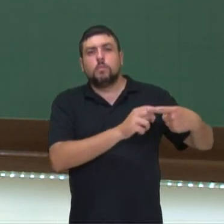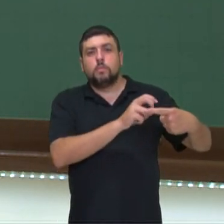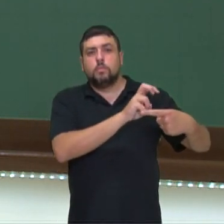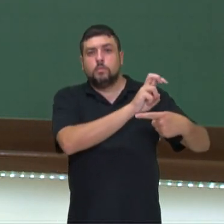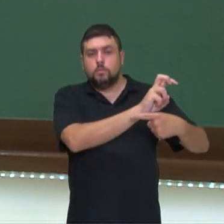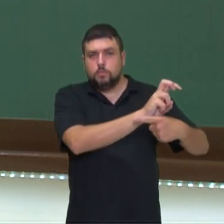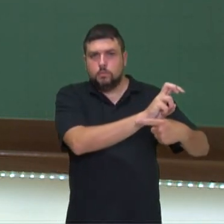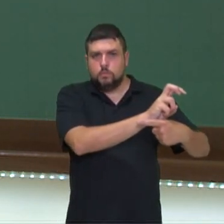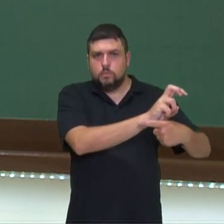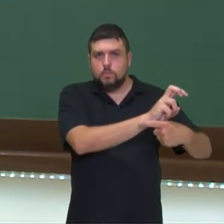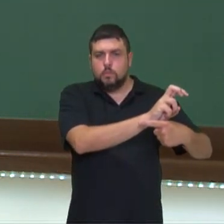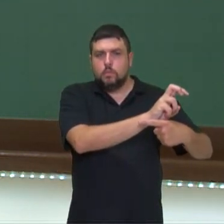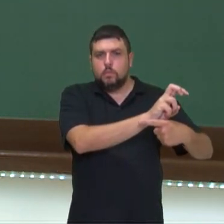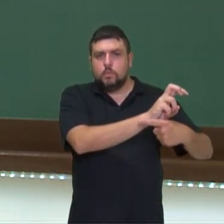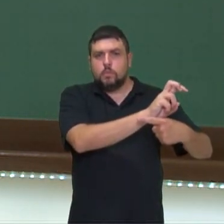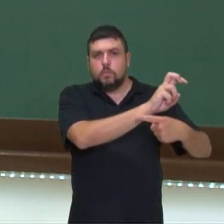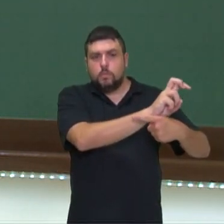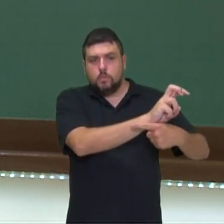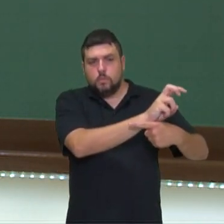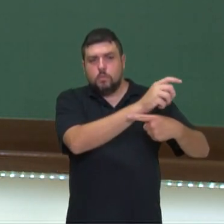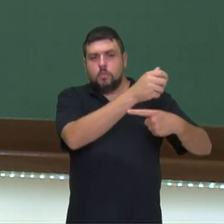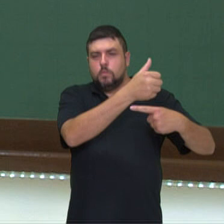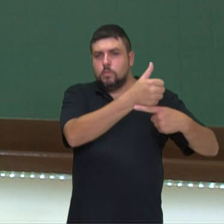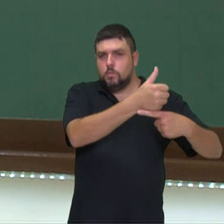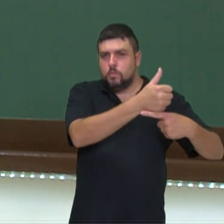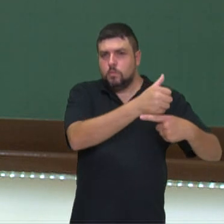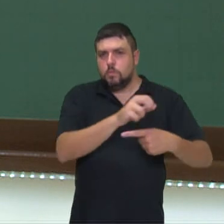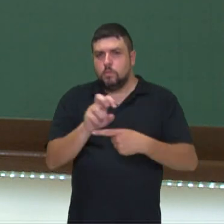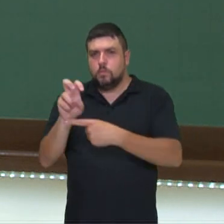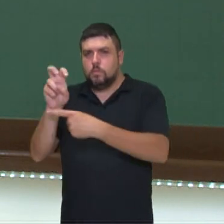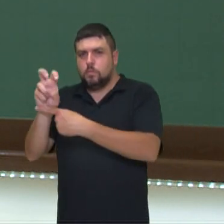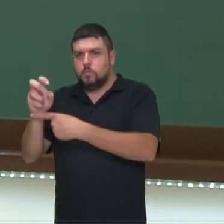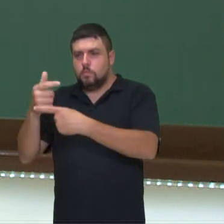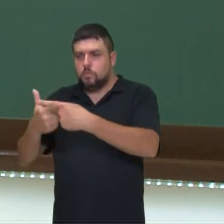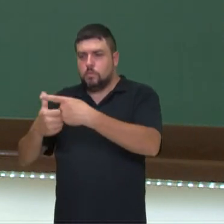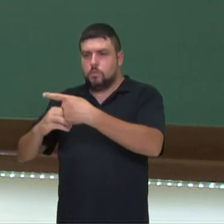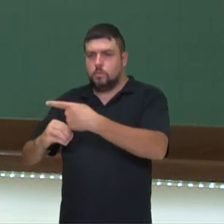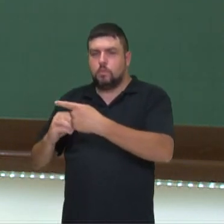5. E 5 vezes o 1 que está em cima, 5.